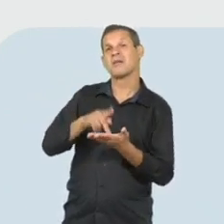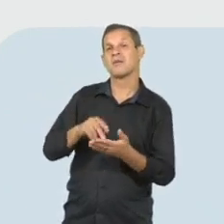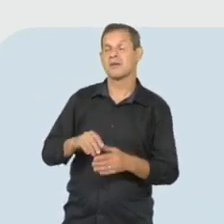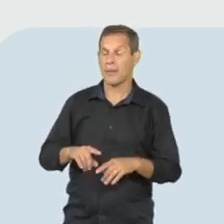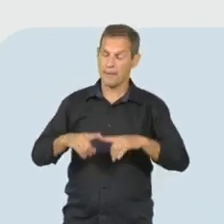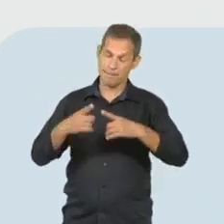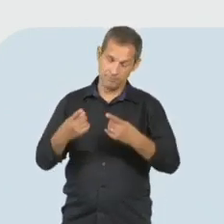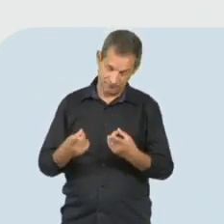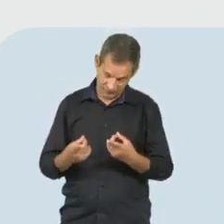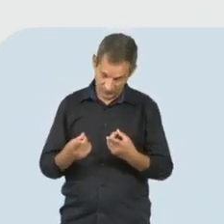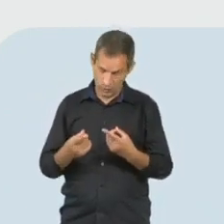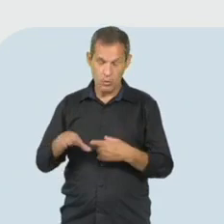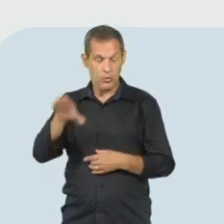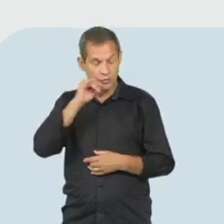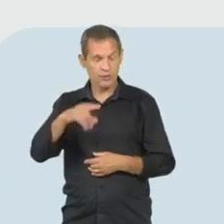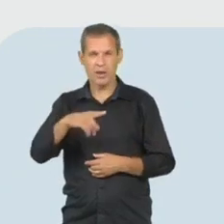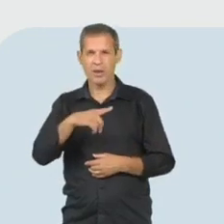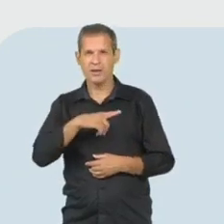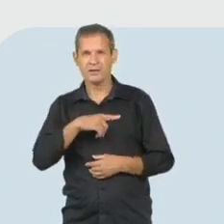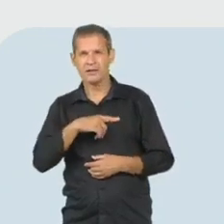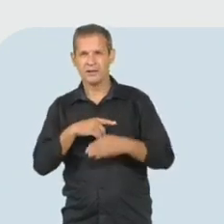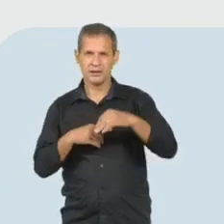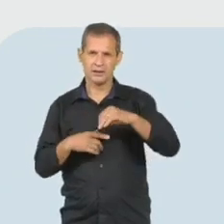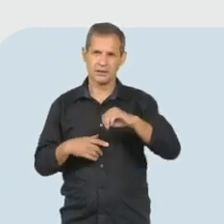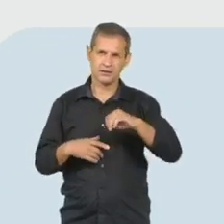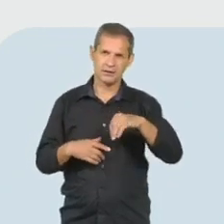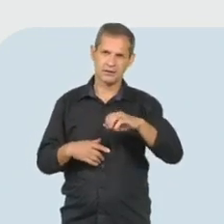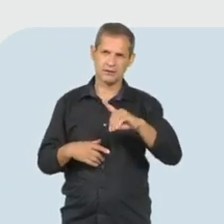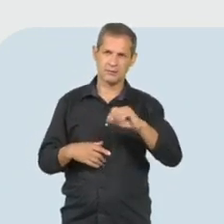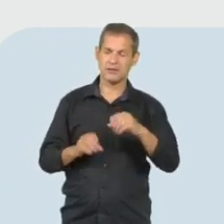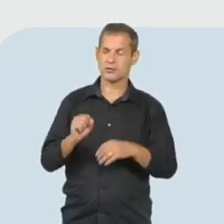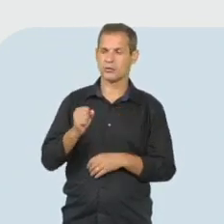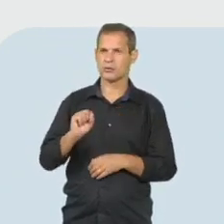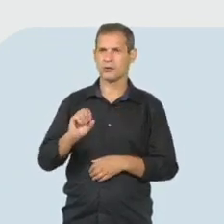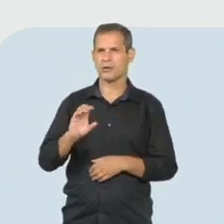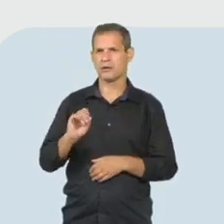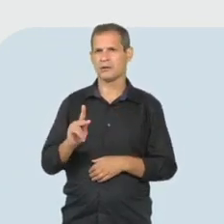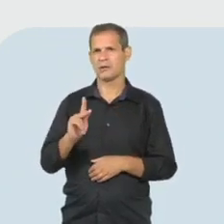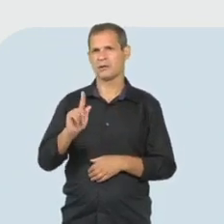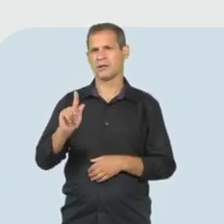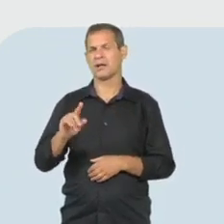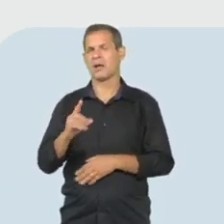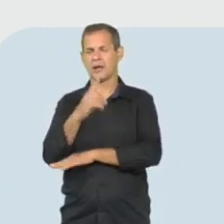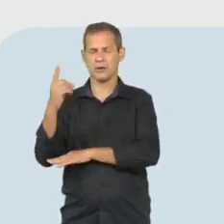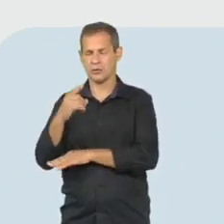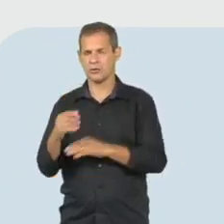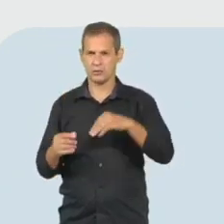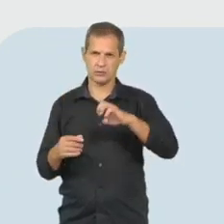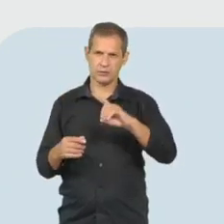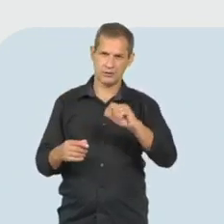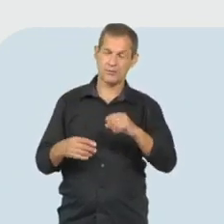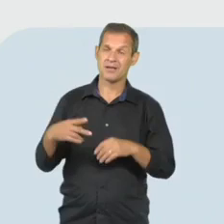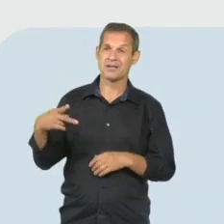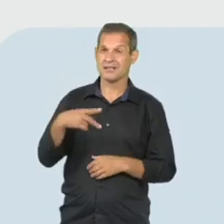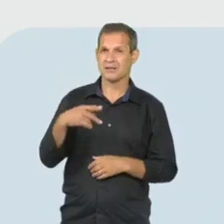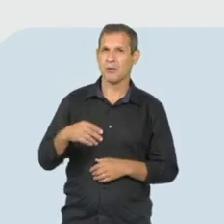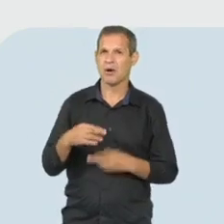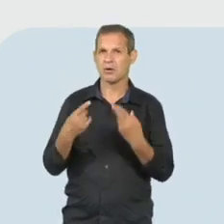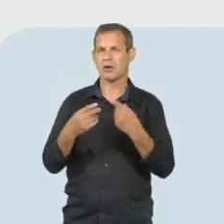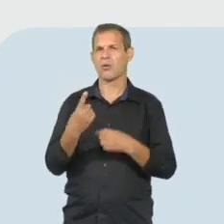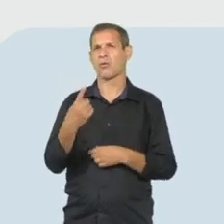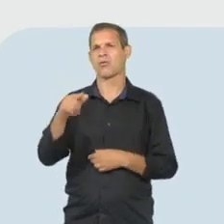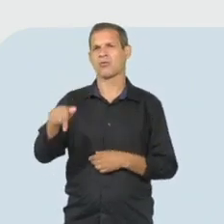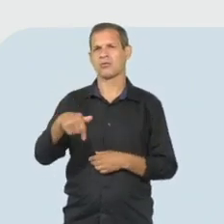Isso é, os funcionários possuem em média 80 quilos e a altura da média é maior ou